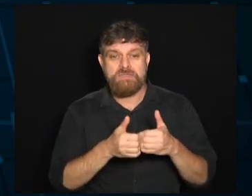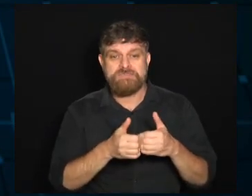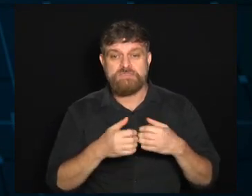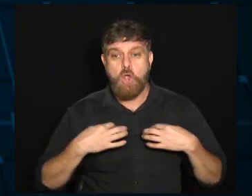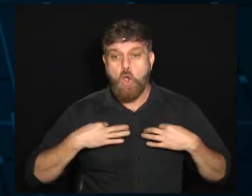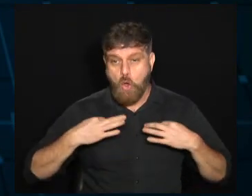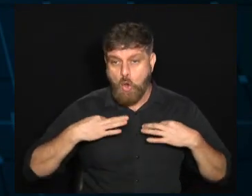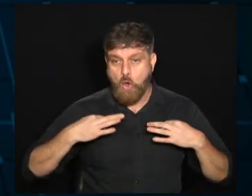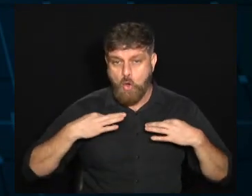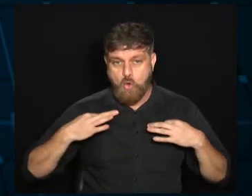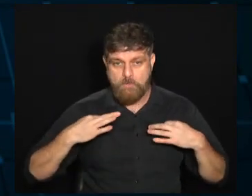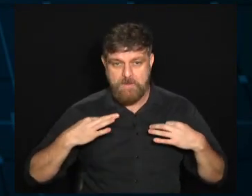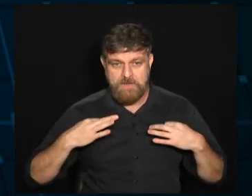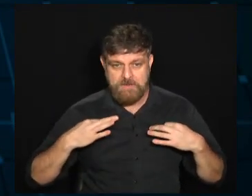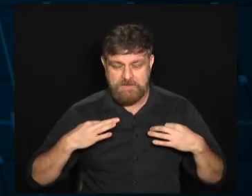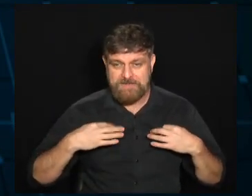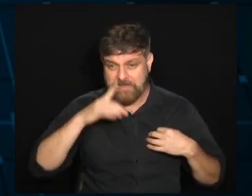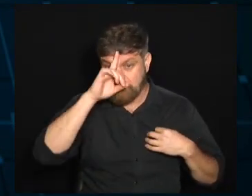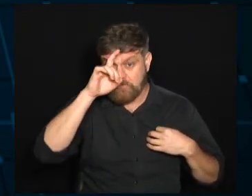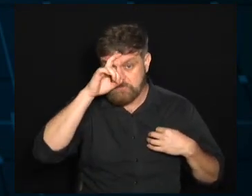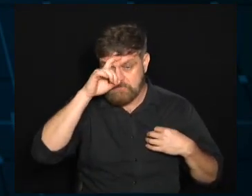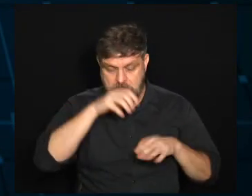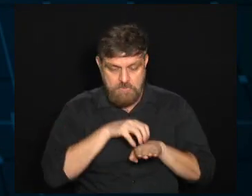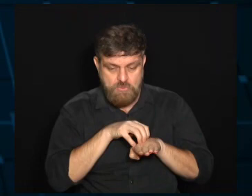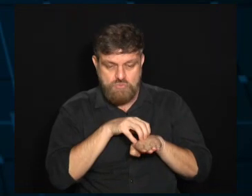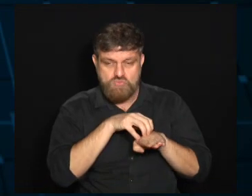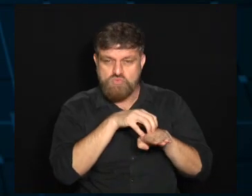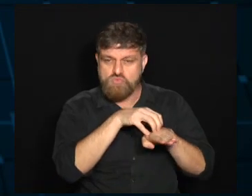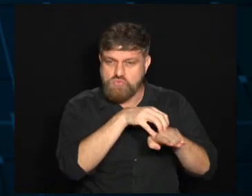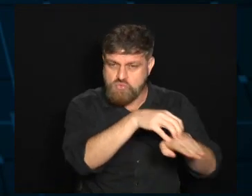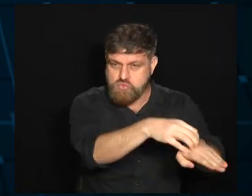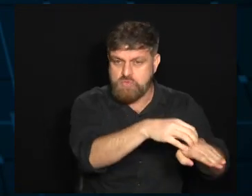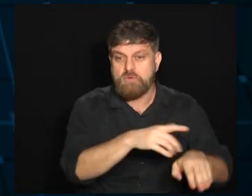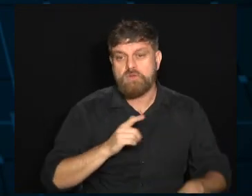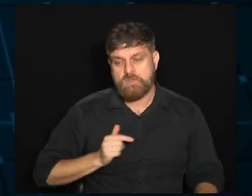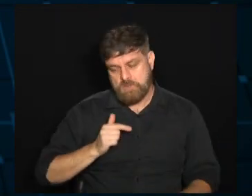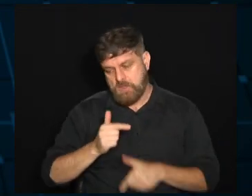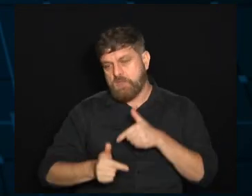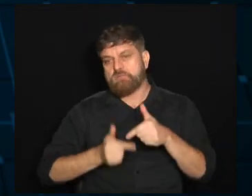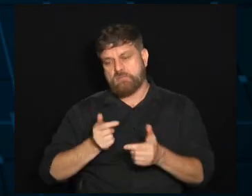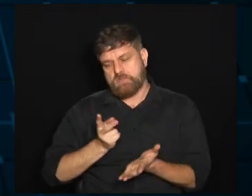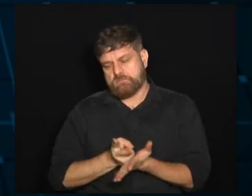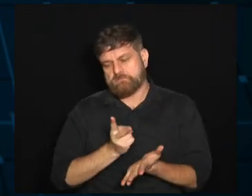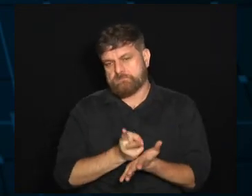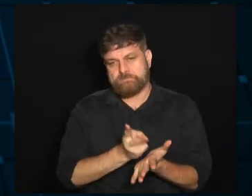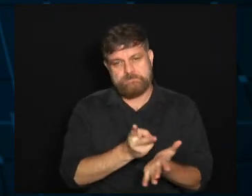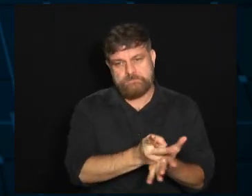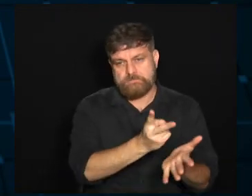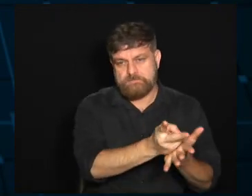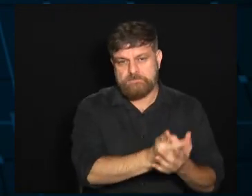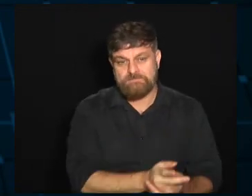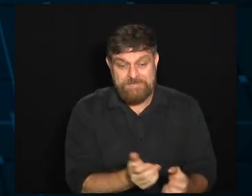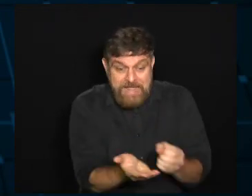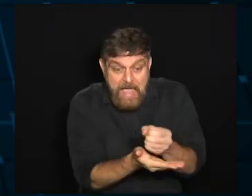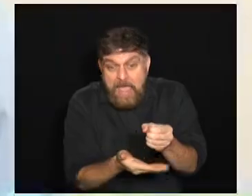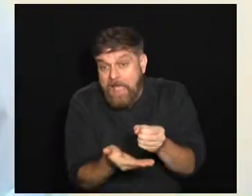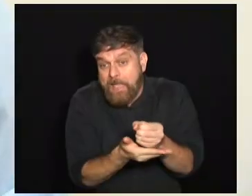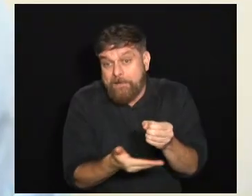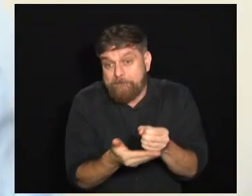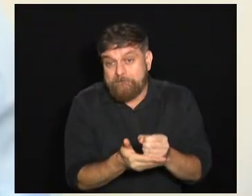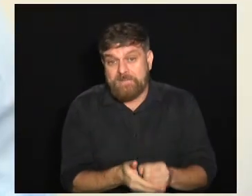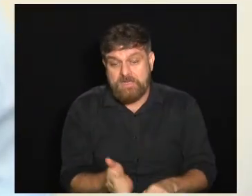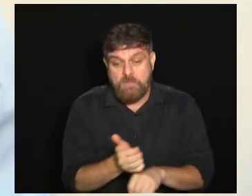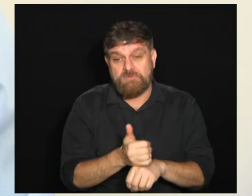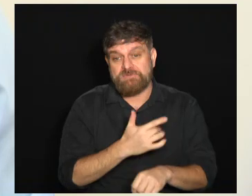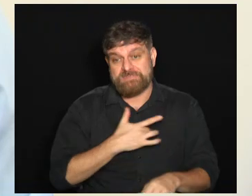roupas para os hospitais, eu continuo trabalhando, né? Que é um serviço essencial, né?